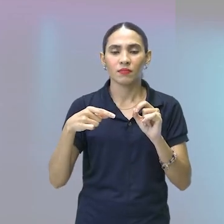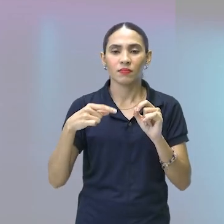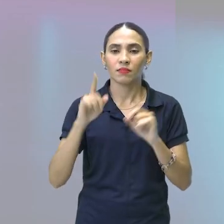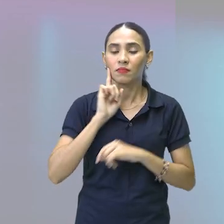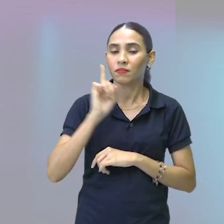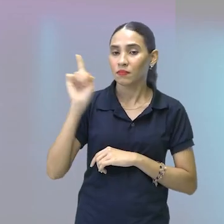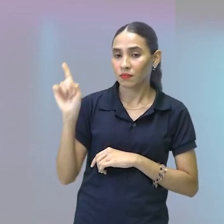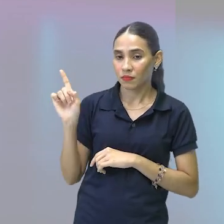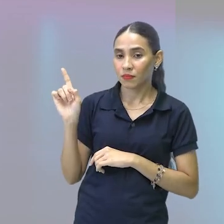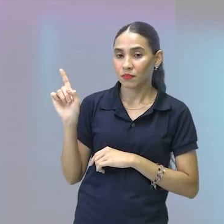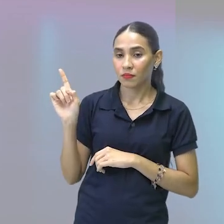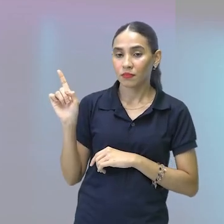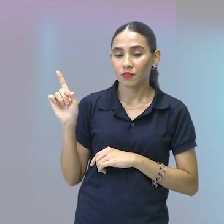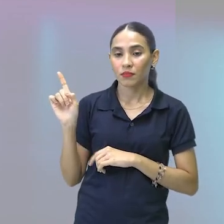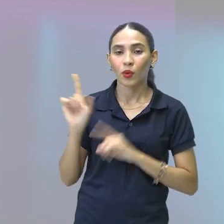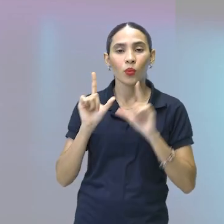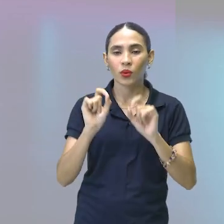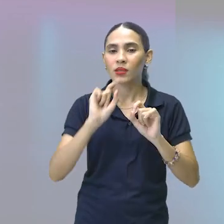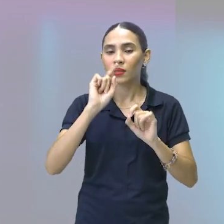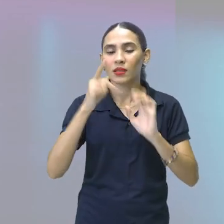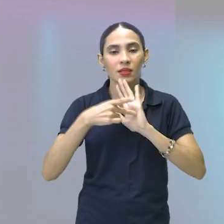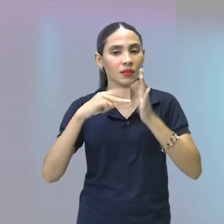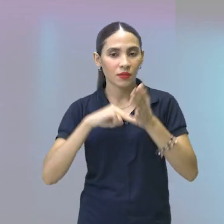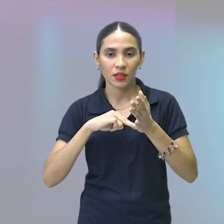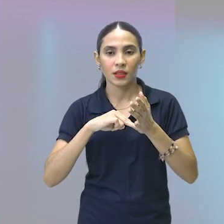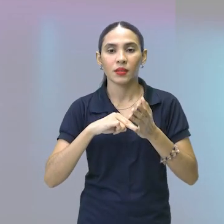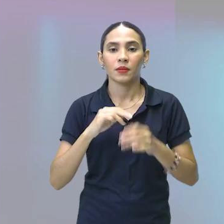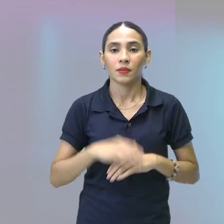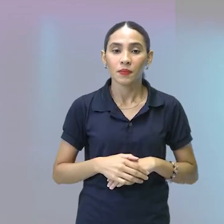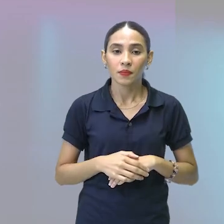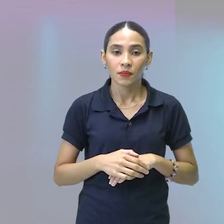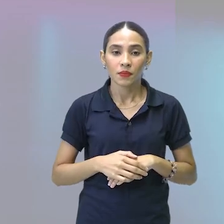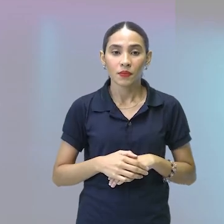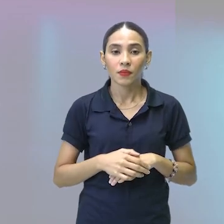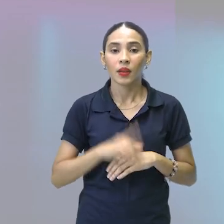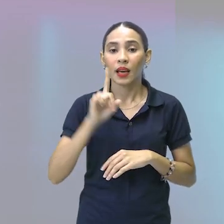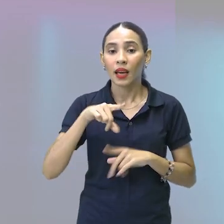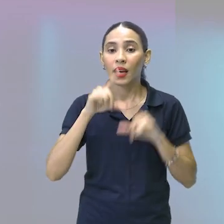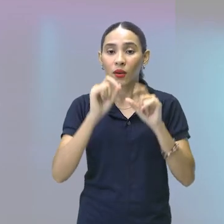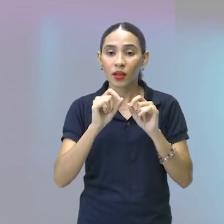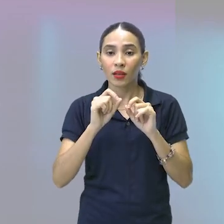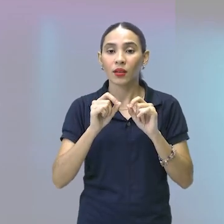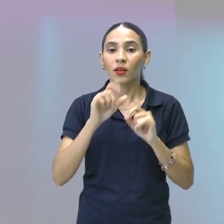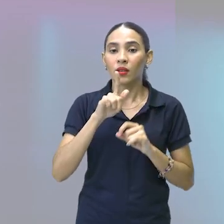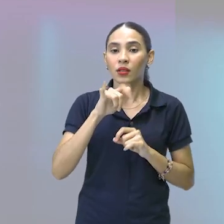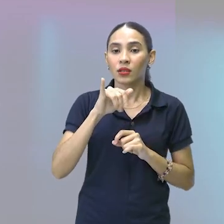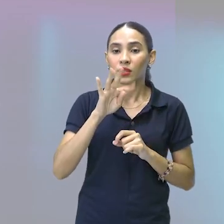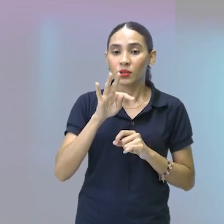plataforma colaborativa? Plataformas colaborativas é o